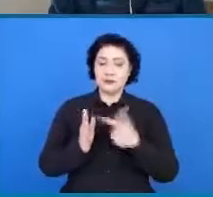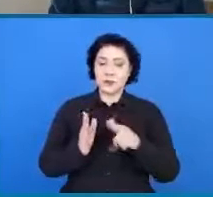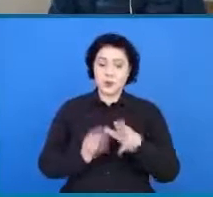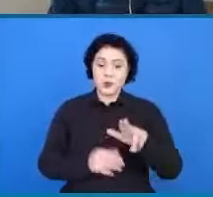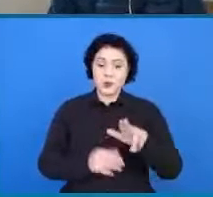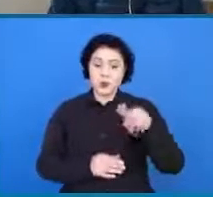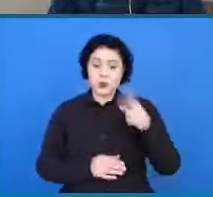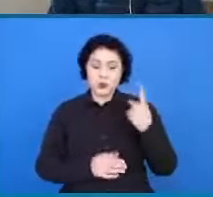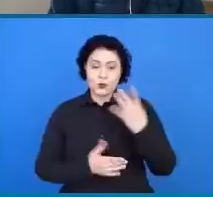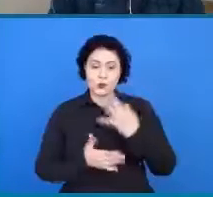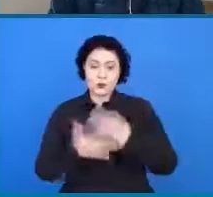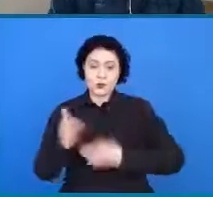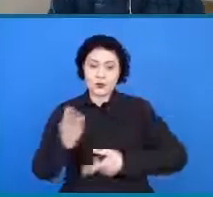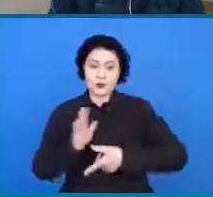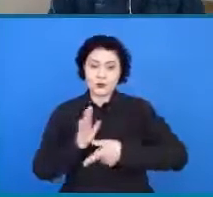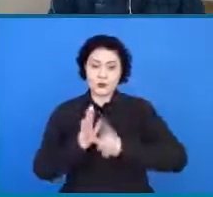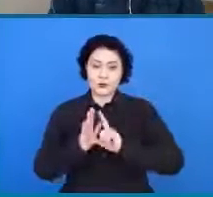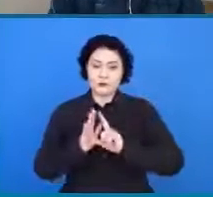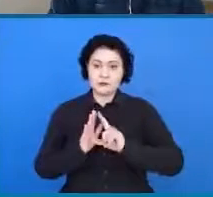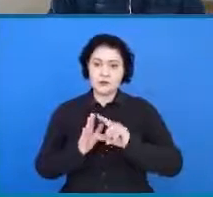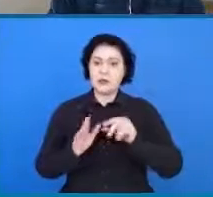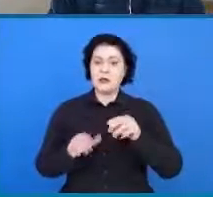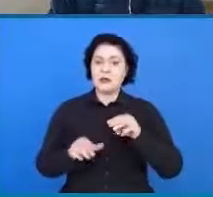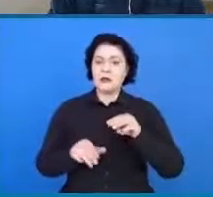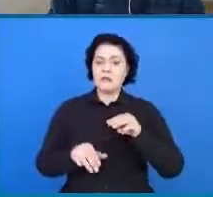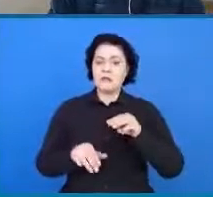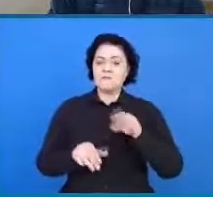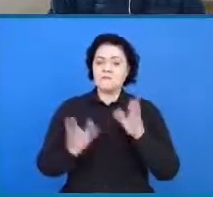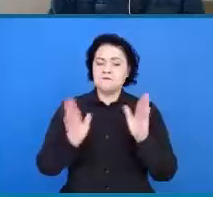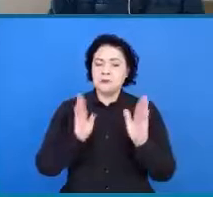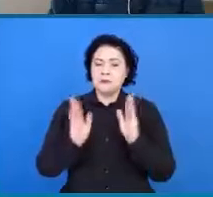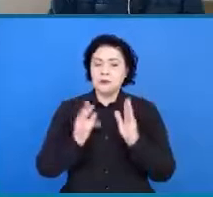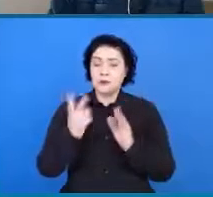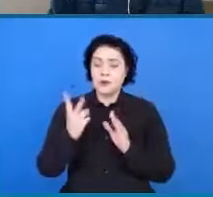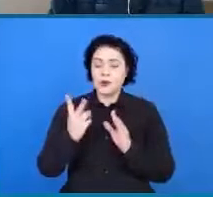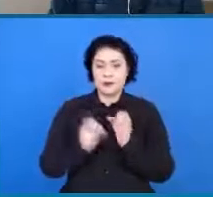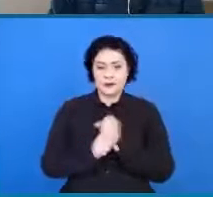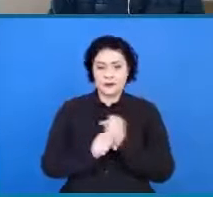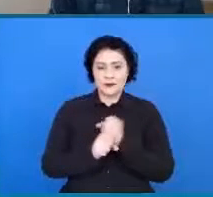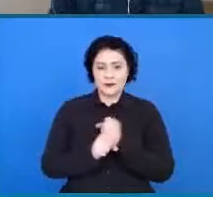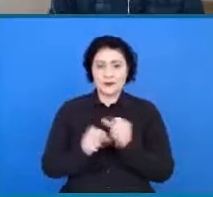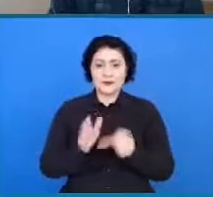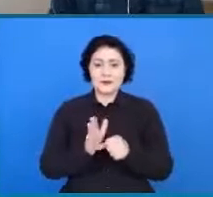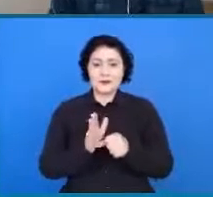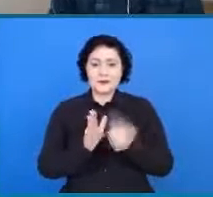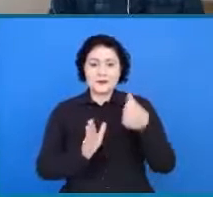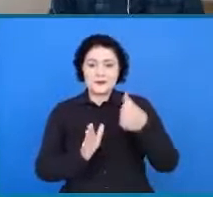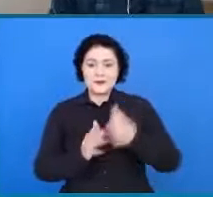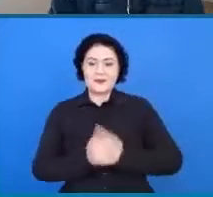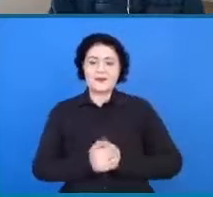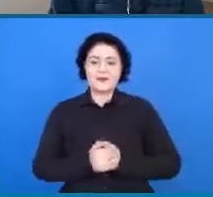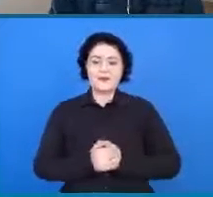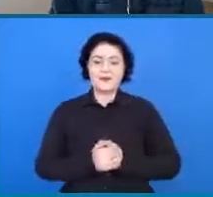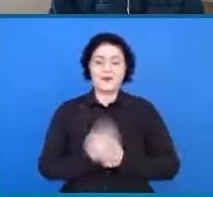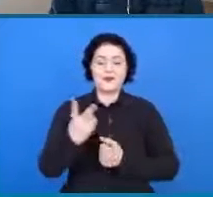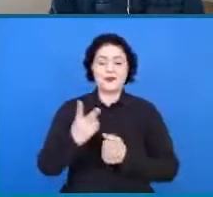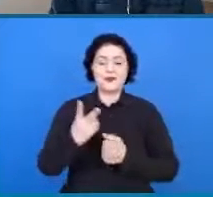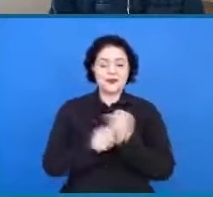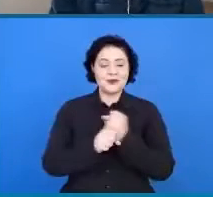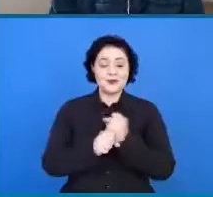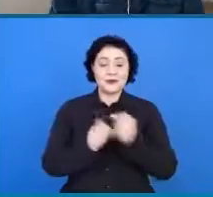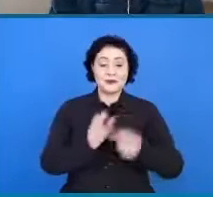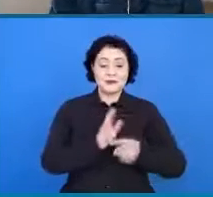representamos um texto antes o mínimo de dois anos da primeira vehicula são mas